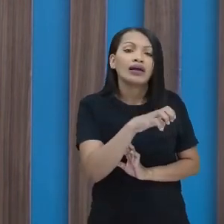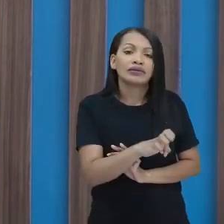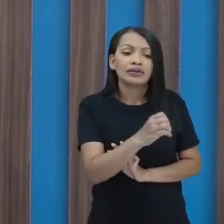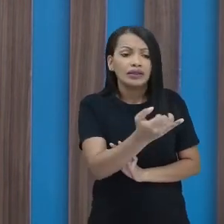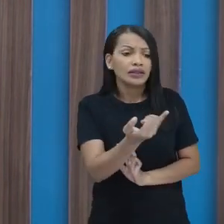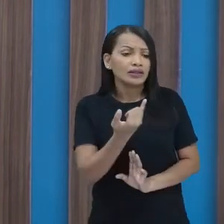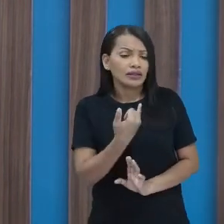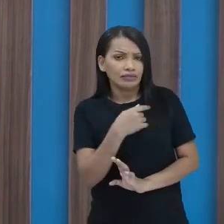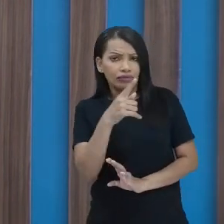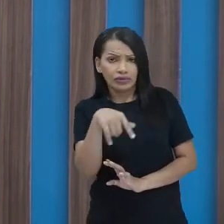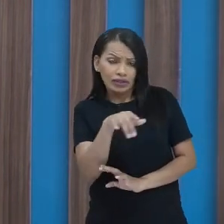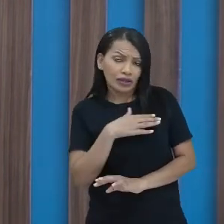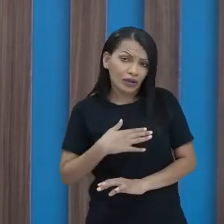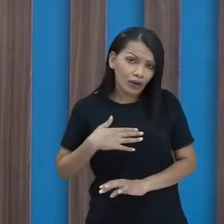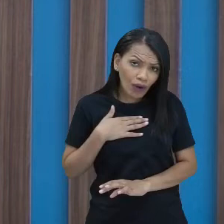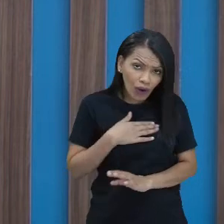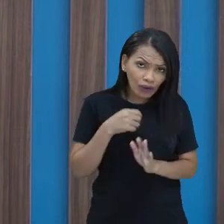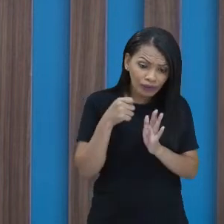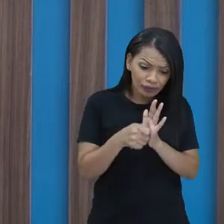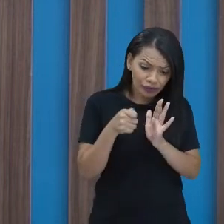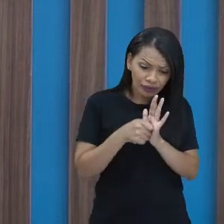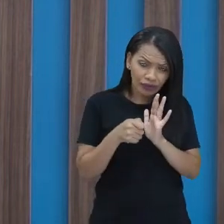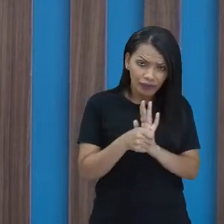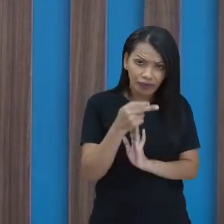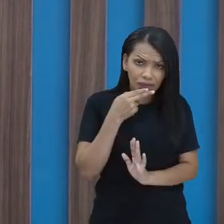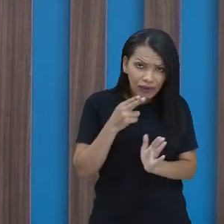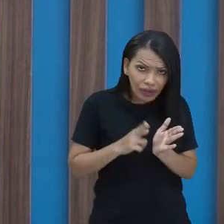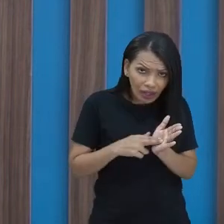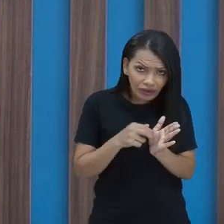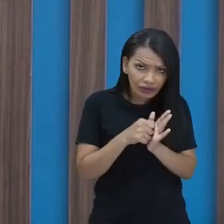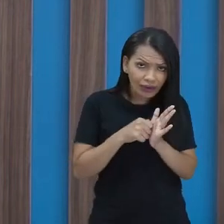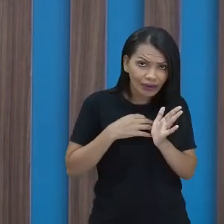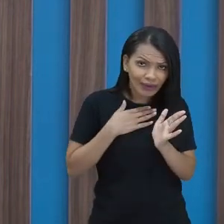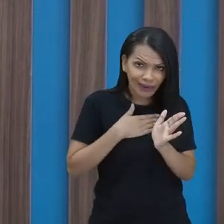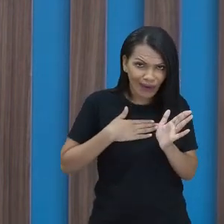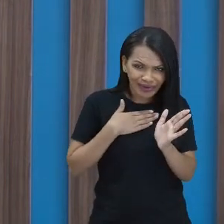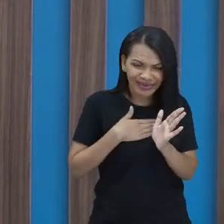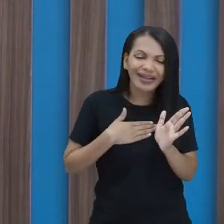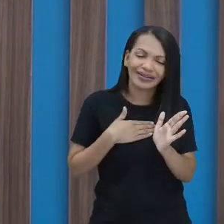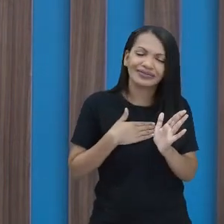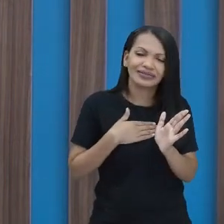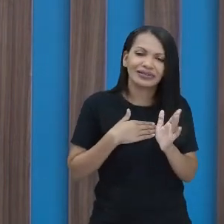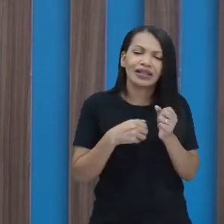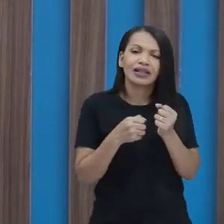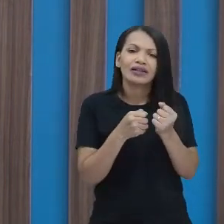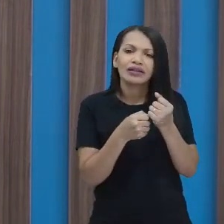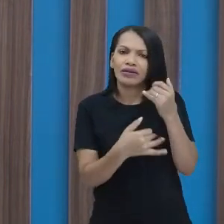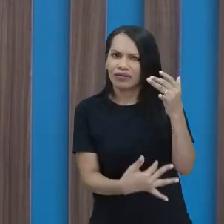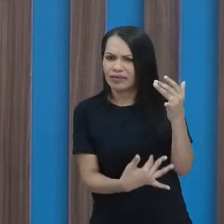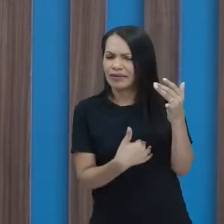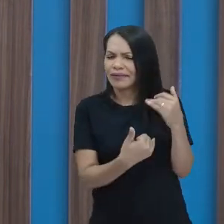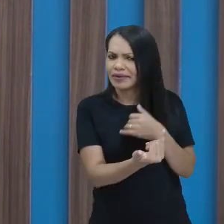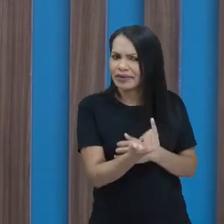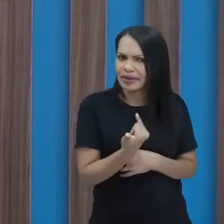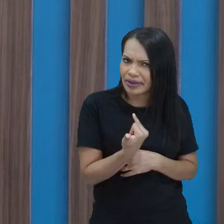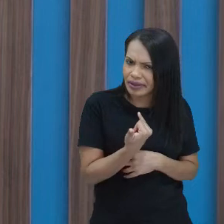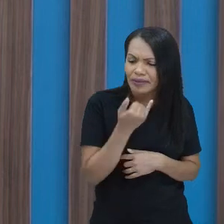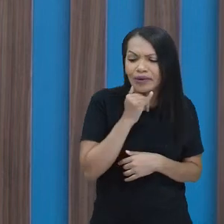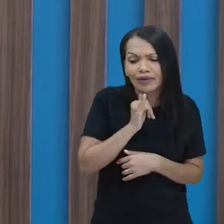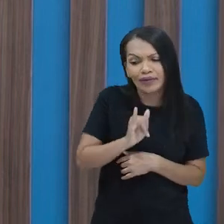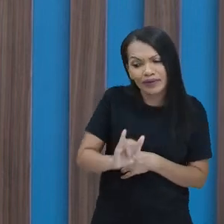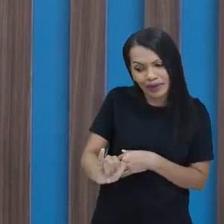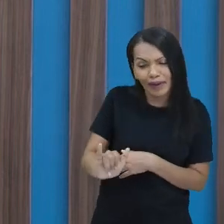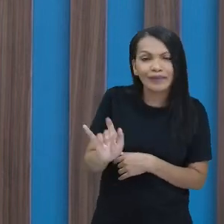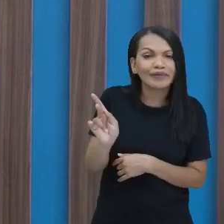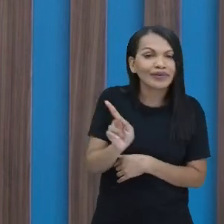gosta de escrever carta, Anne, para eu contar para a professora Esther, tá certo? Coloca aí no aplicativo se você gosta de escrever carta, se você já escreveu